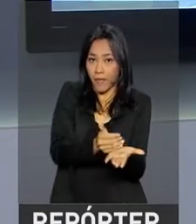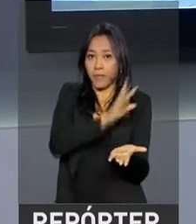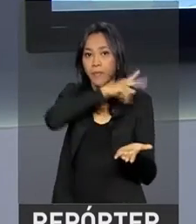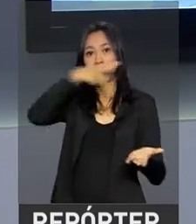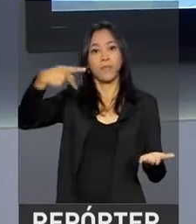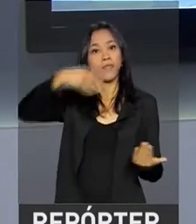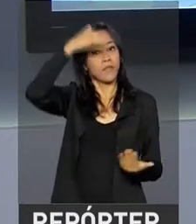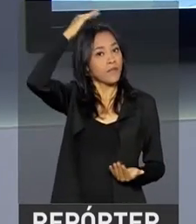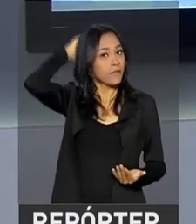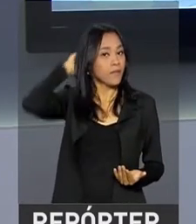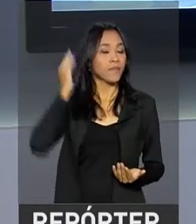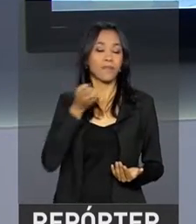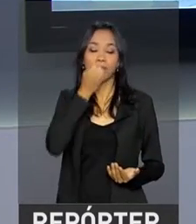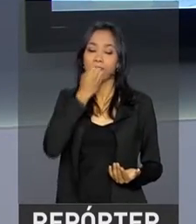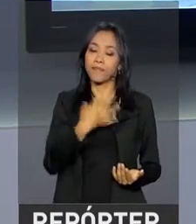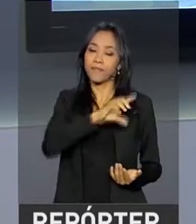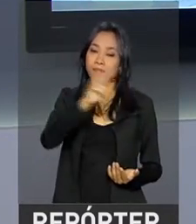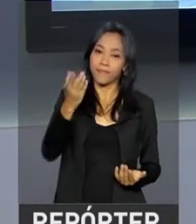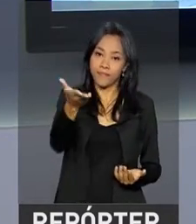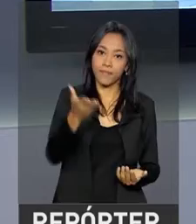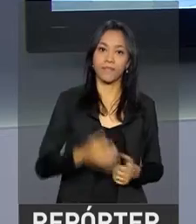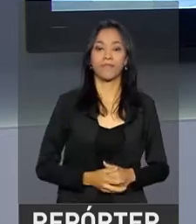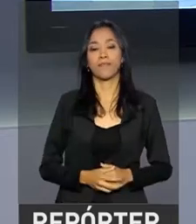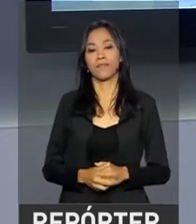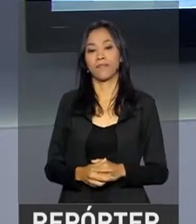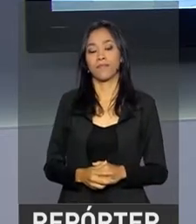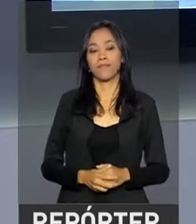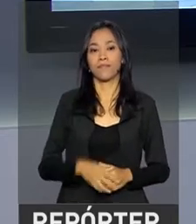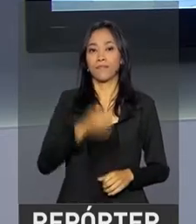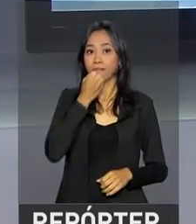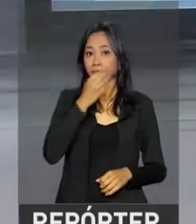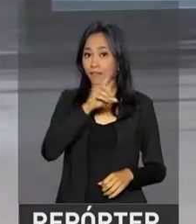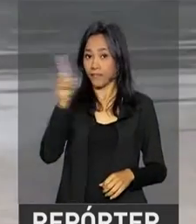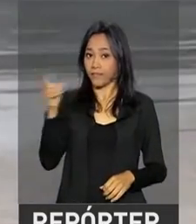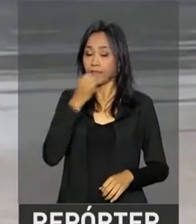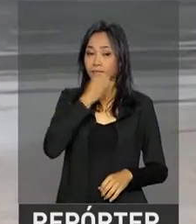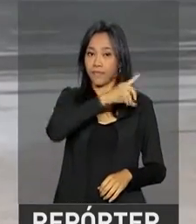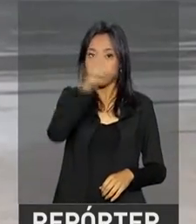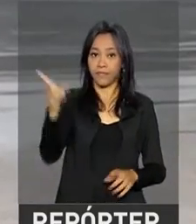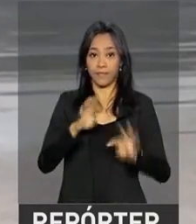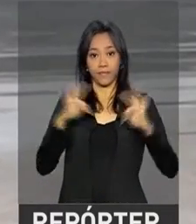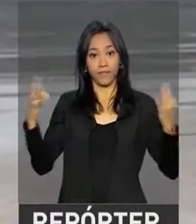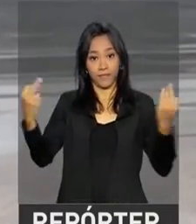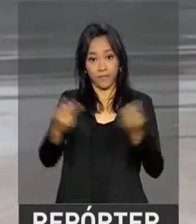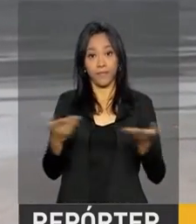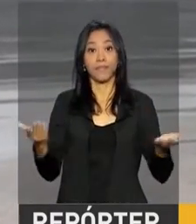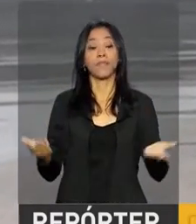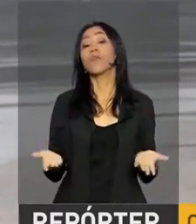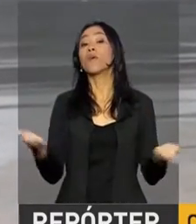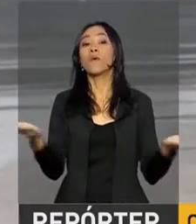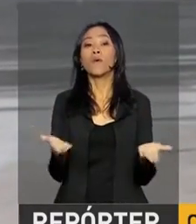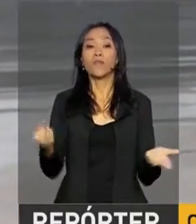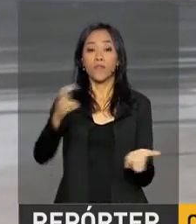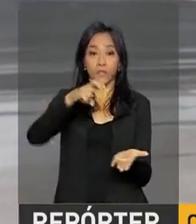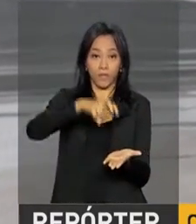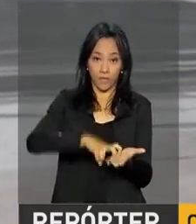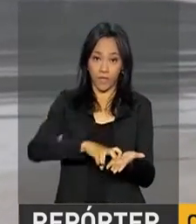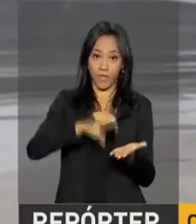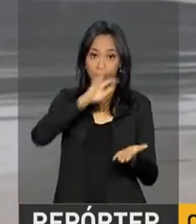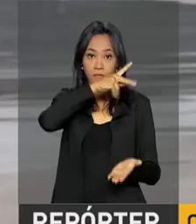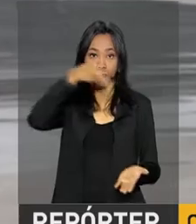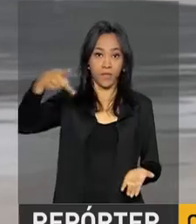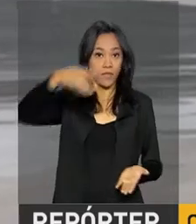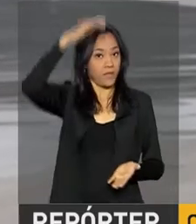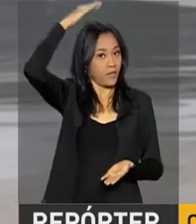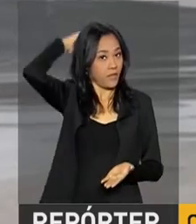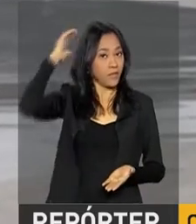Olá, Cleide, bom dia para você. Bom dia, Thaisa. Bom dia a todos. Na manhã desta quarta-feira, o presidente Michel Temer tem